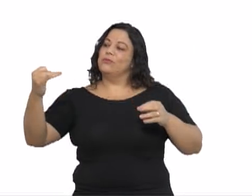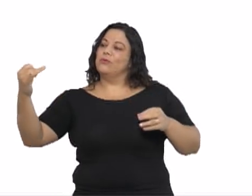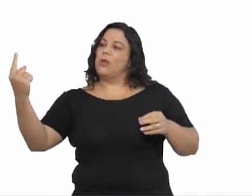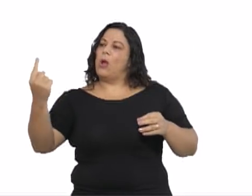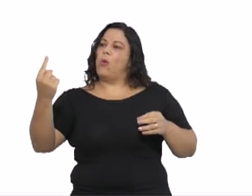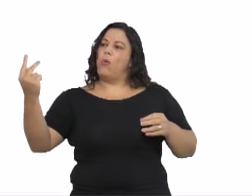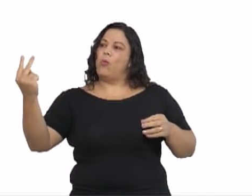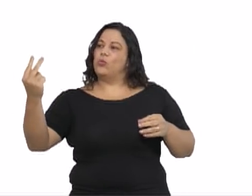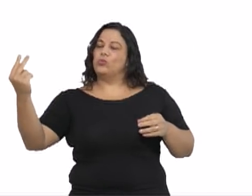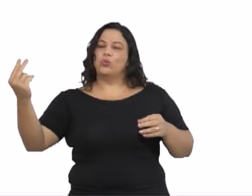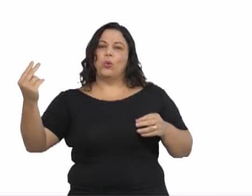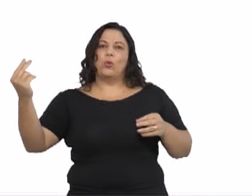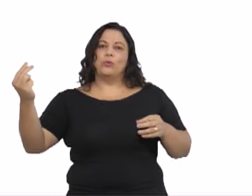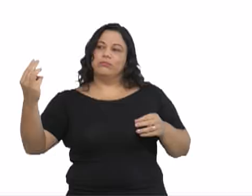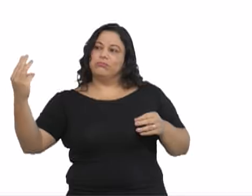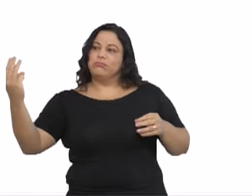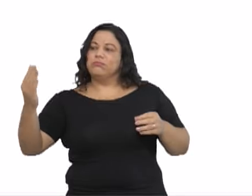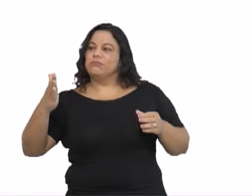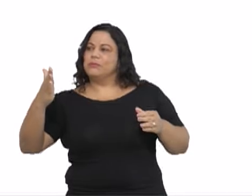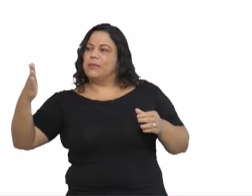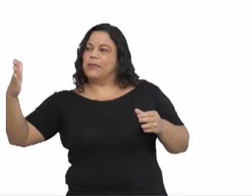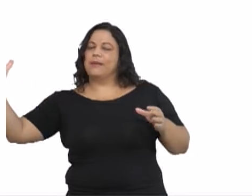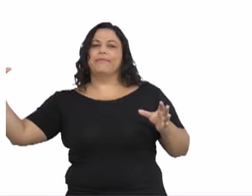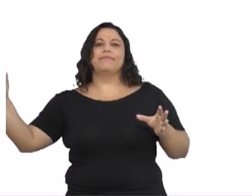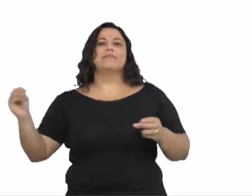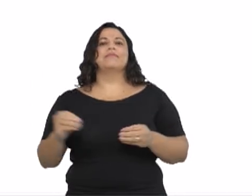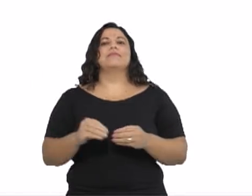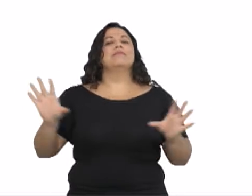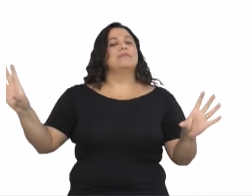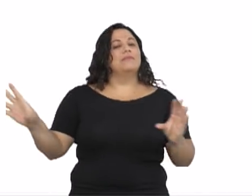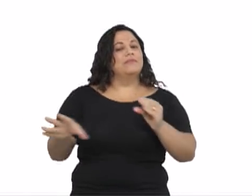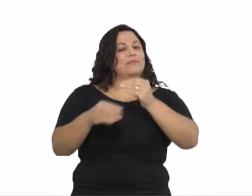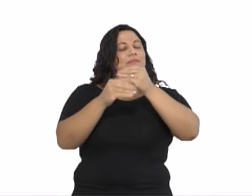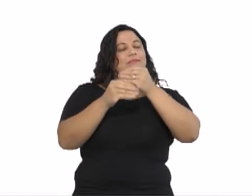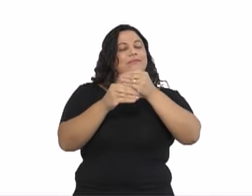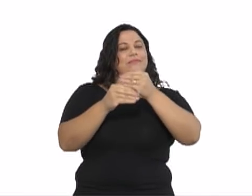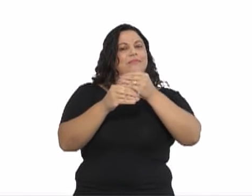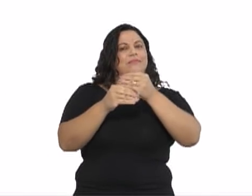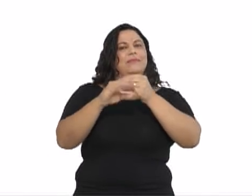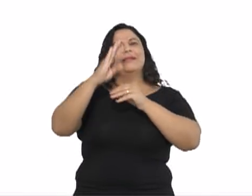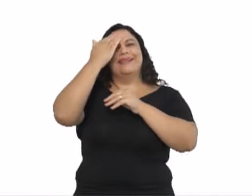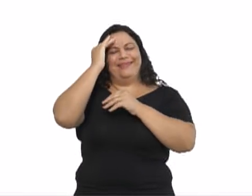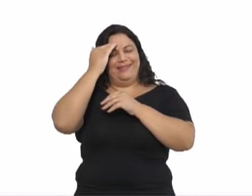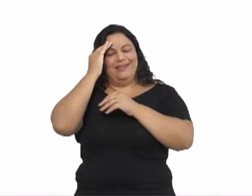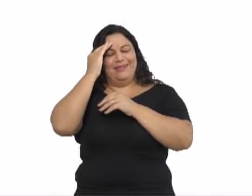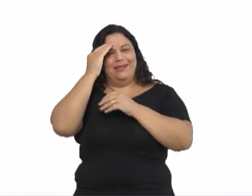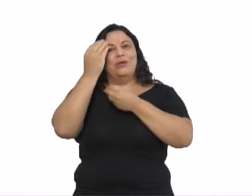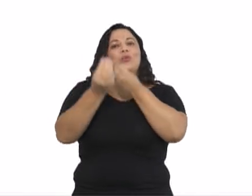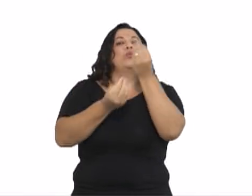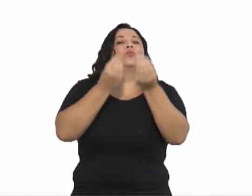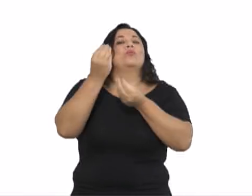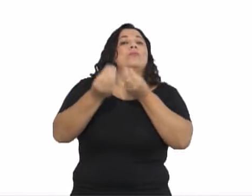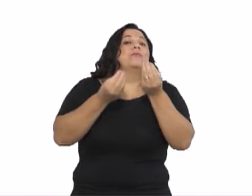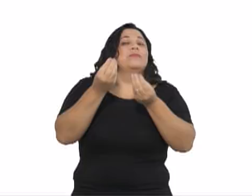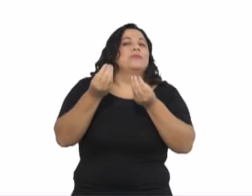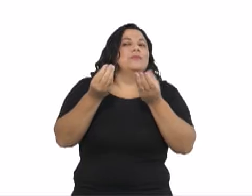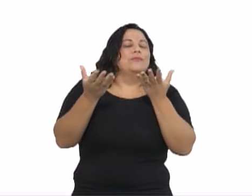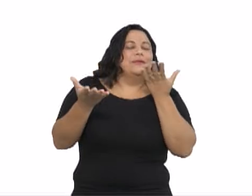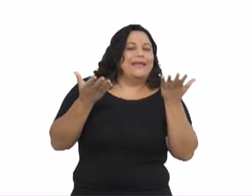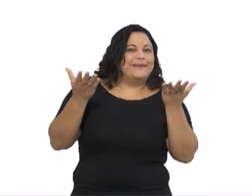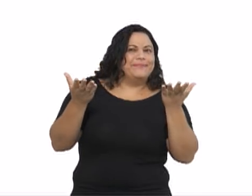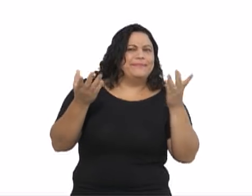52, 53. Entenderam qual é a lógica dos nossos números? Acharam que foi um